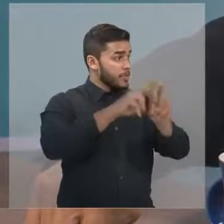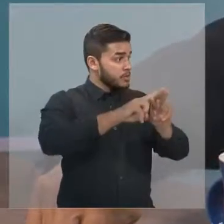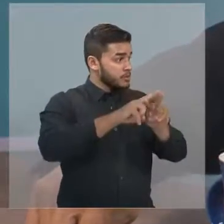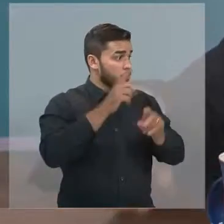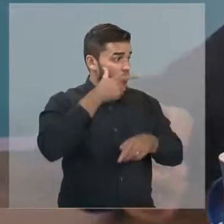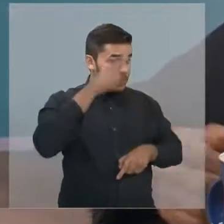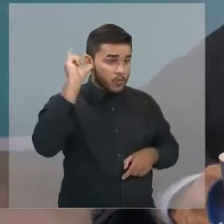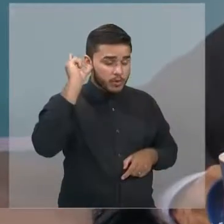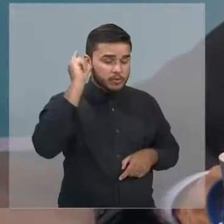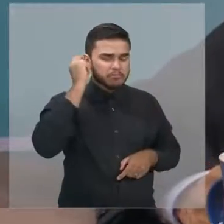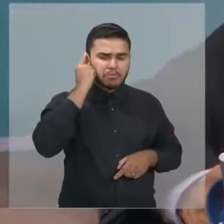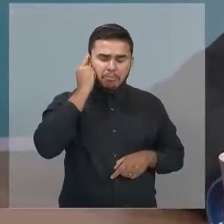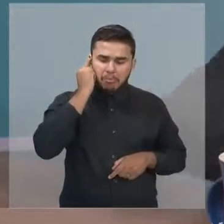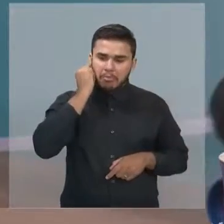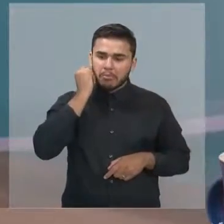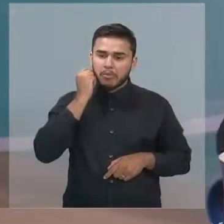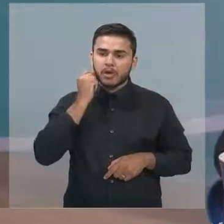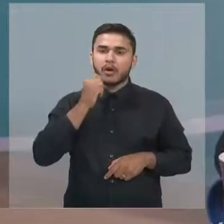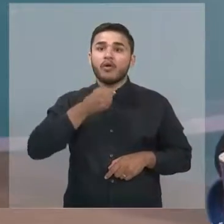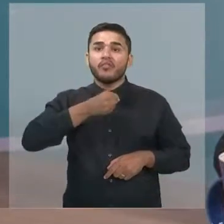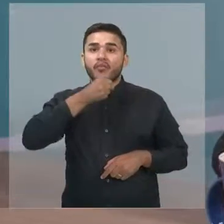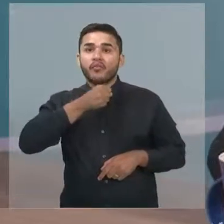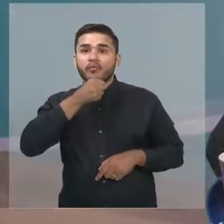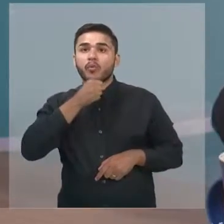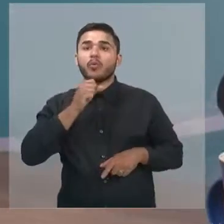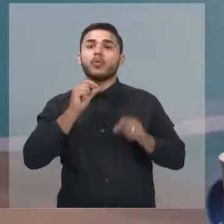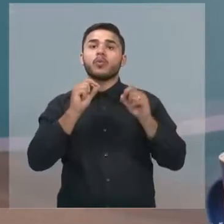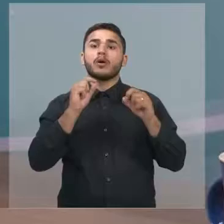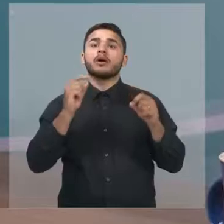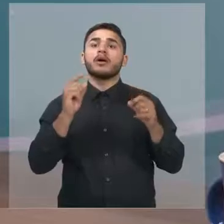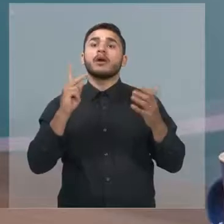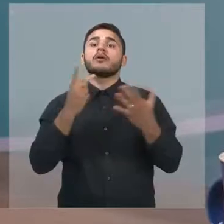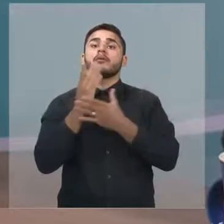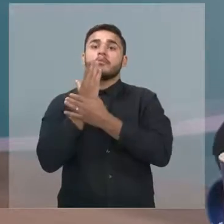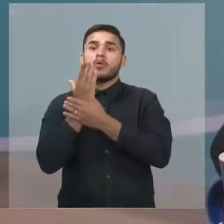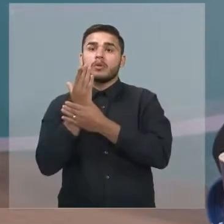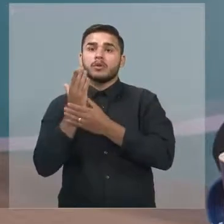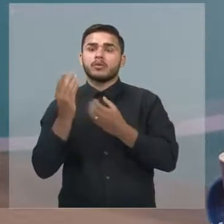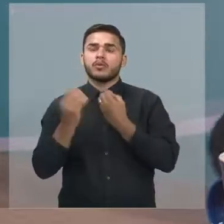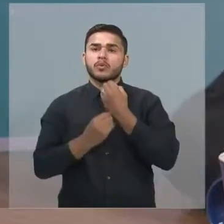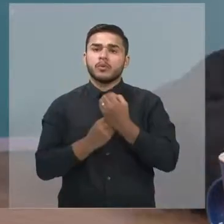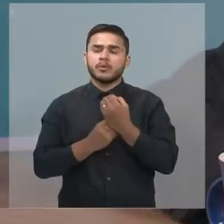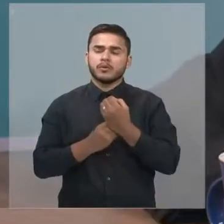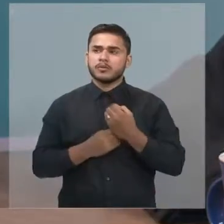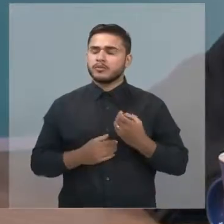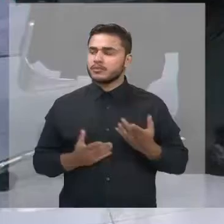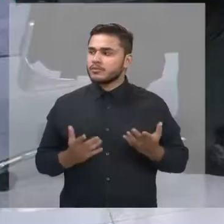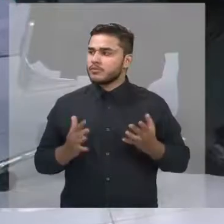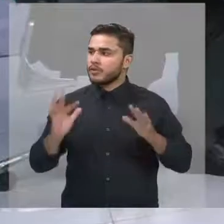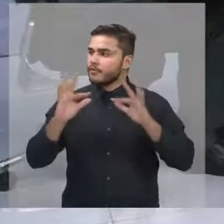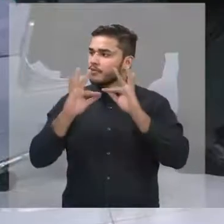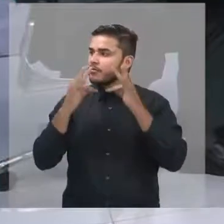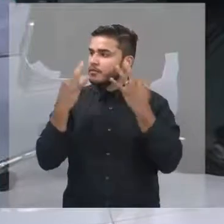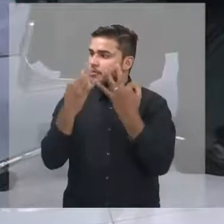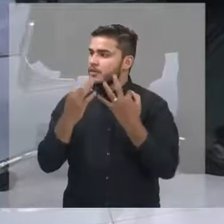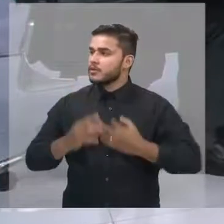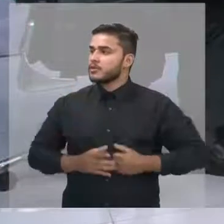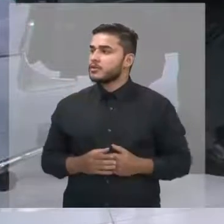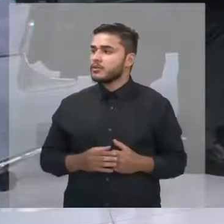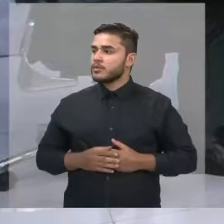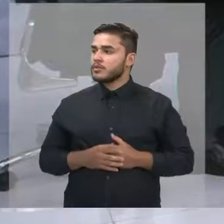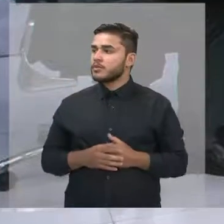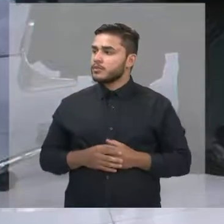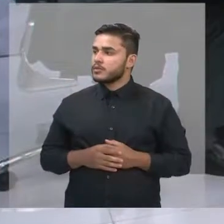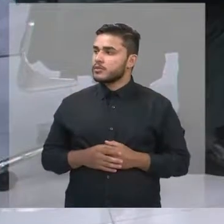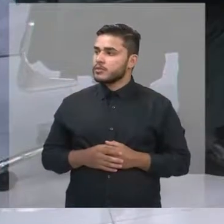denunciado. Ou seja, a cultura de casa é de que o dinheiro público não deve ser respeitado. Bom, eu queria um pouco, é possível